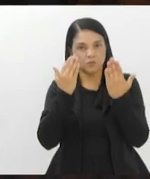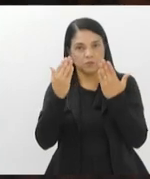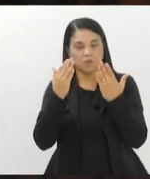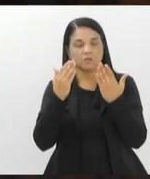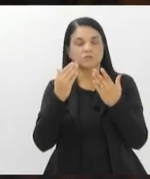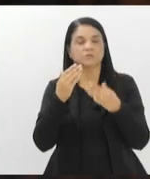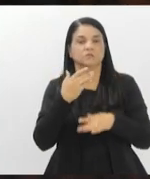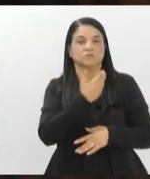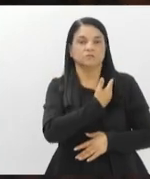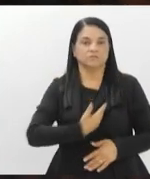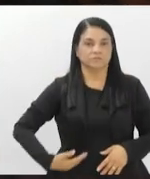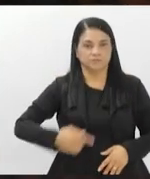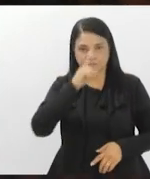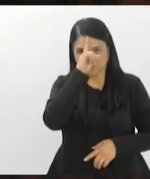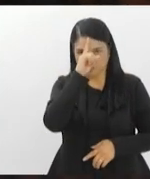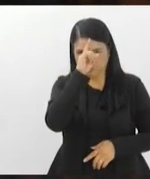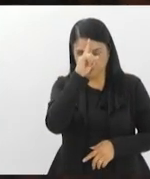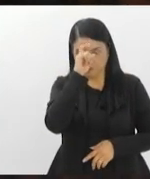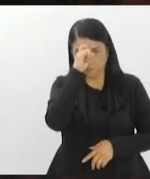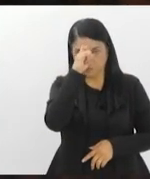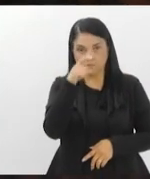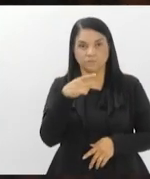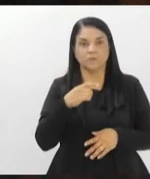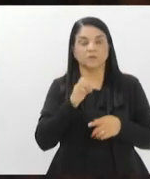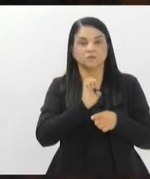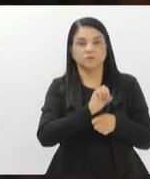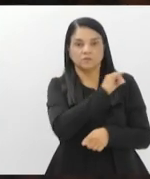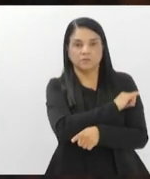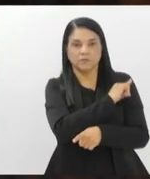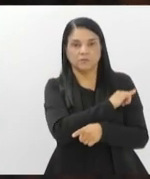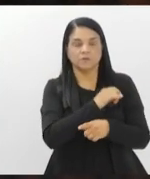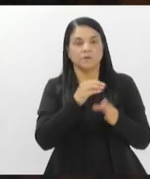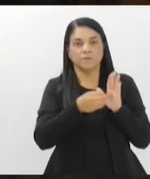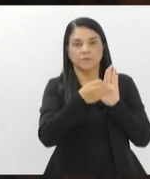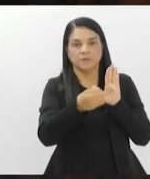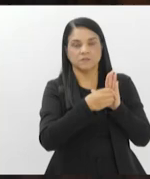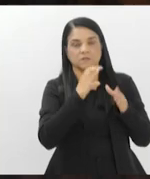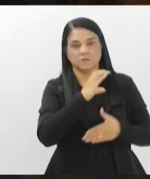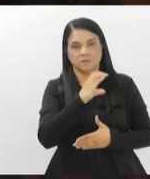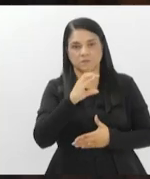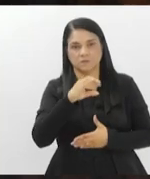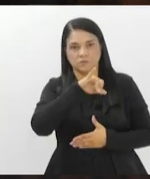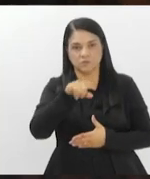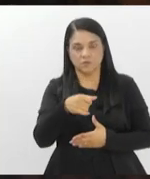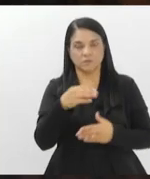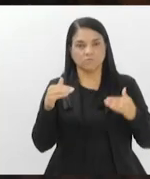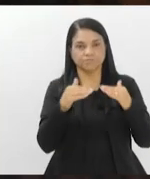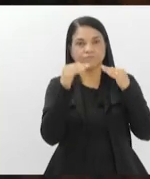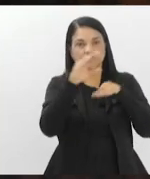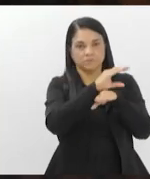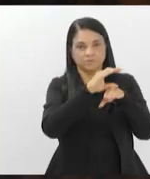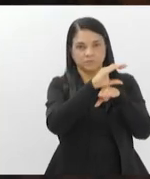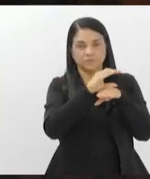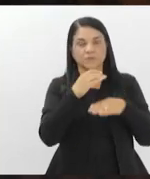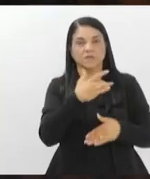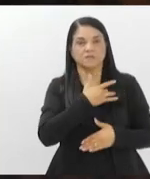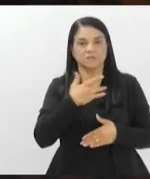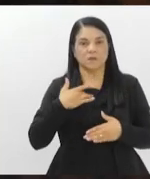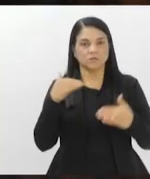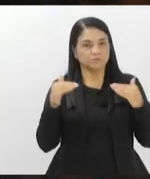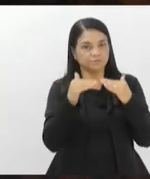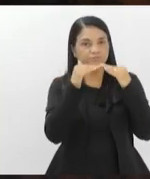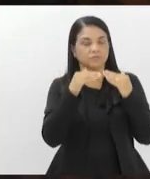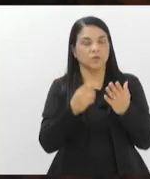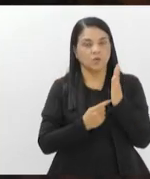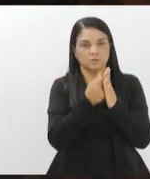públicas, privadas de saúde e funcionamento do estado do Rio de Janeiro. Pareceres das comissões de Constituição e Justiça pela constitucionalidade de saúde favorável,